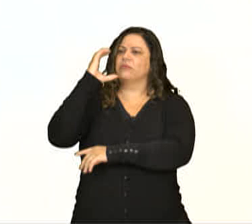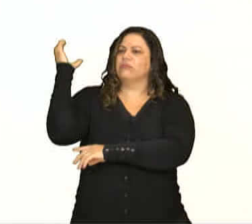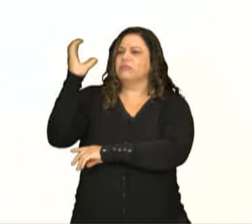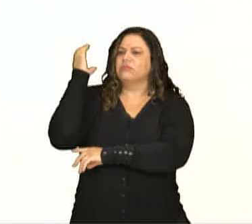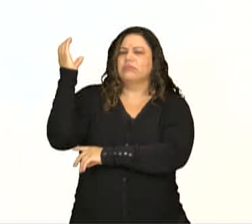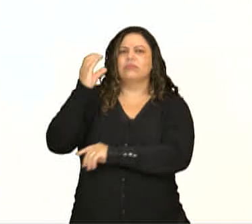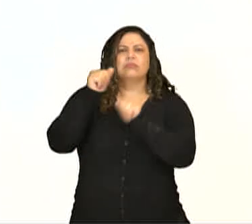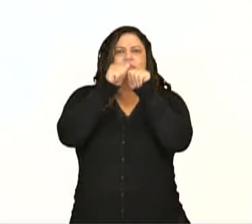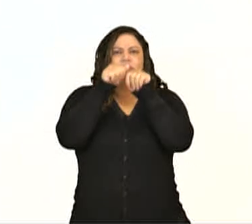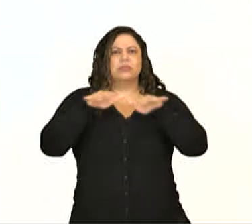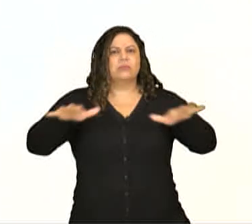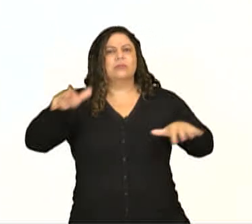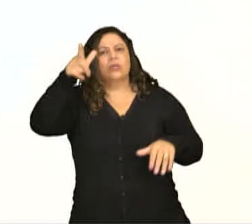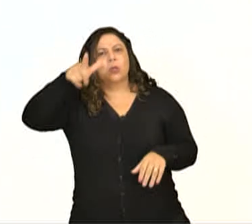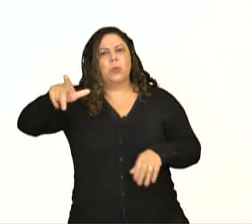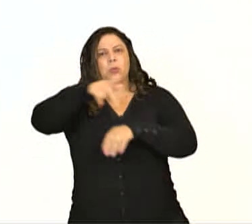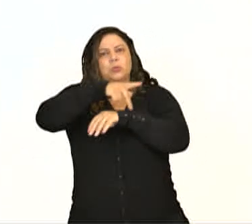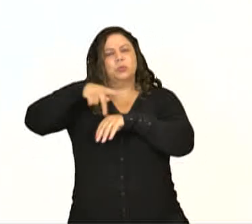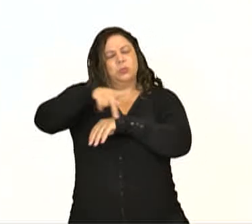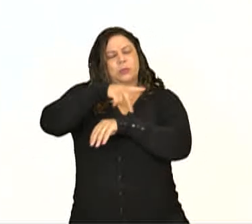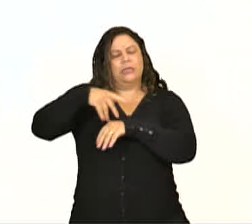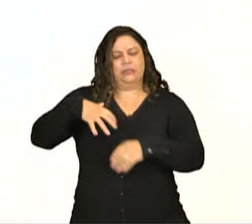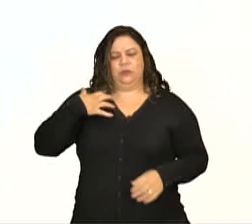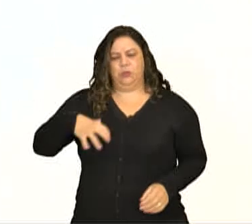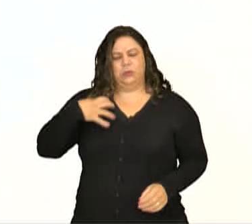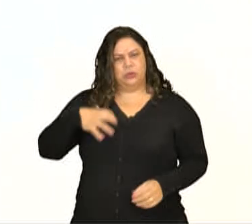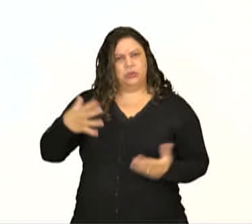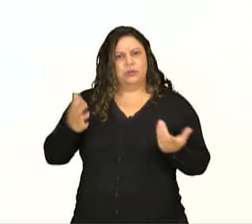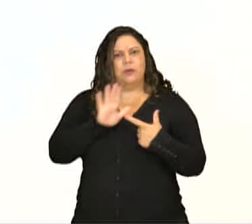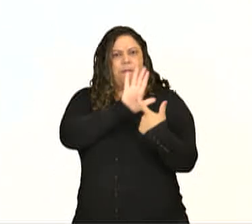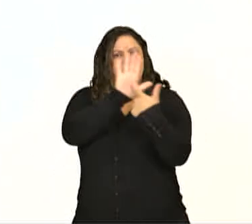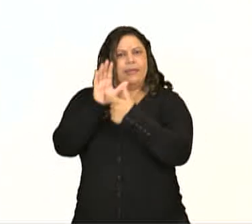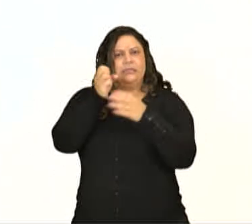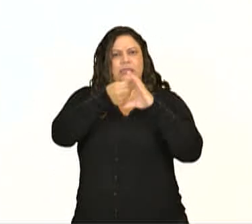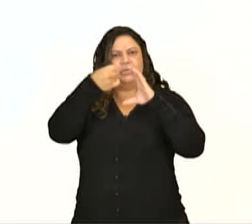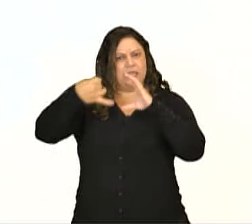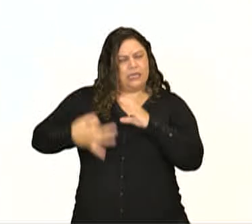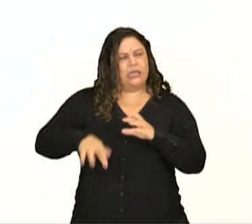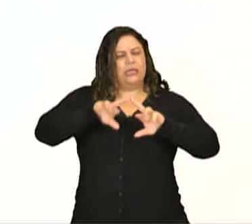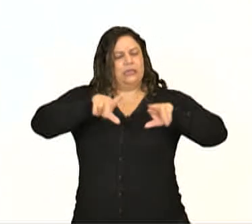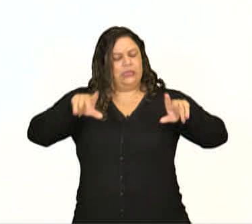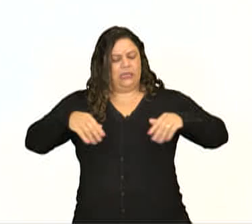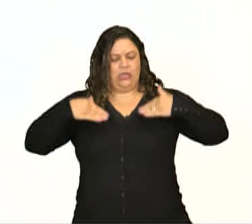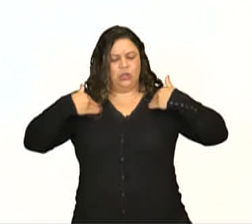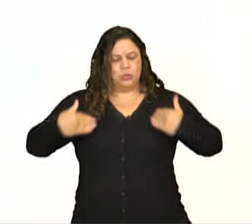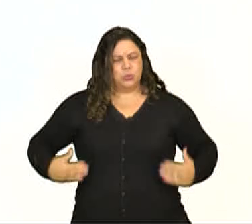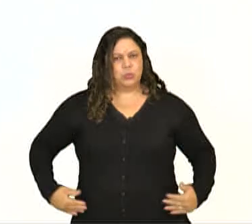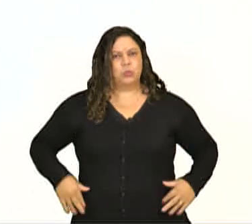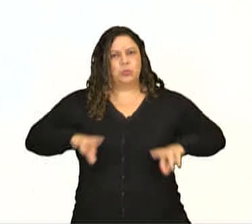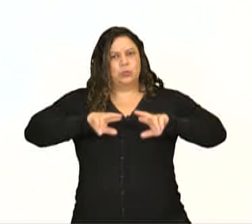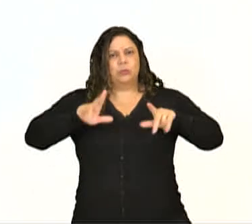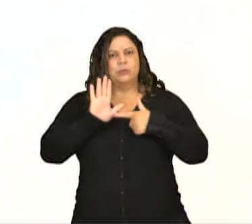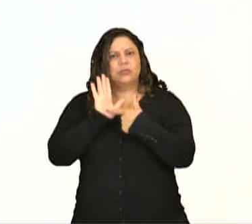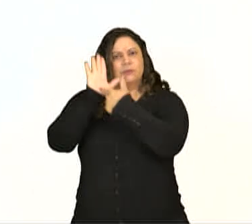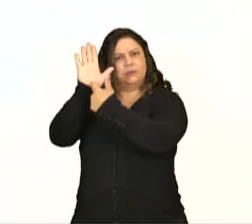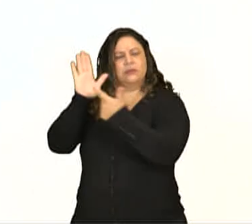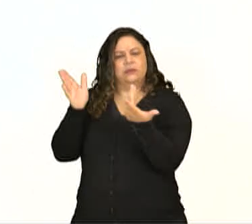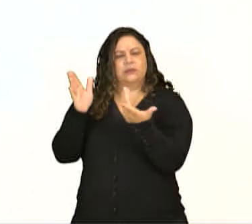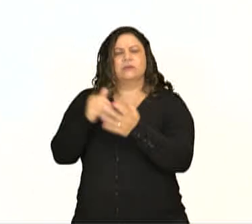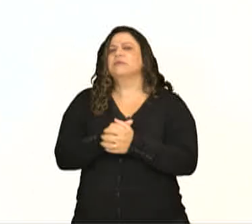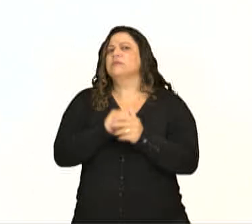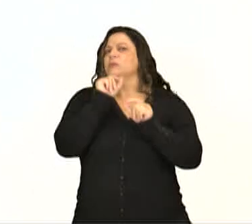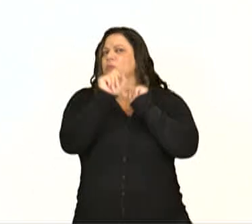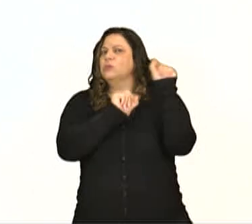para outros países como a Argentina. Apresenta algumas características em relação às vestimentas para as apresentações. Quais são